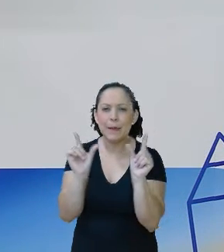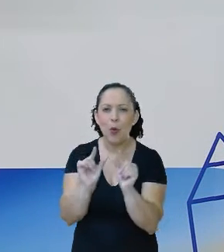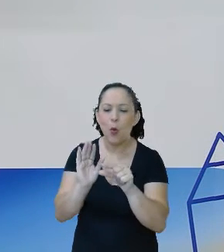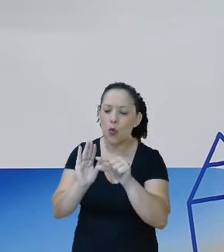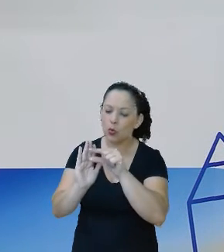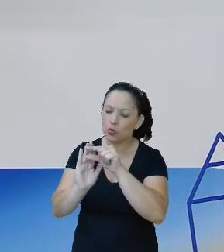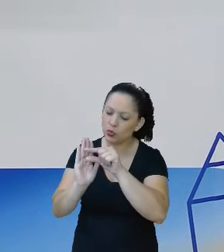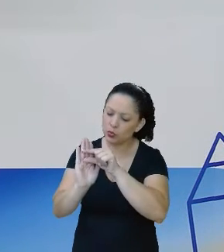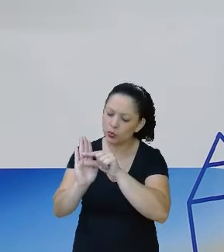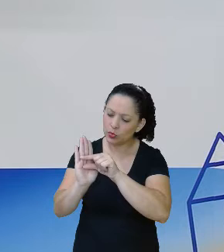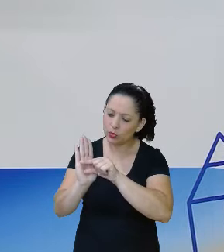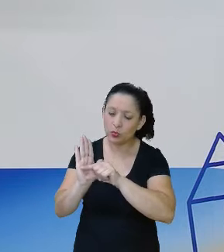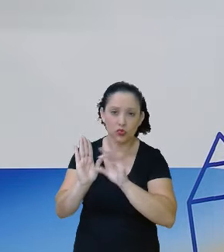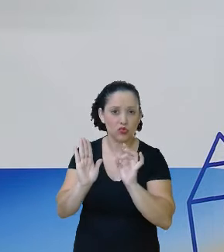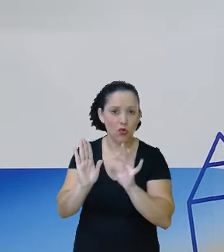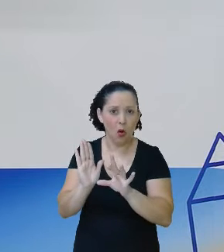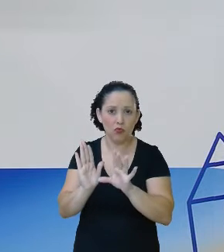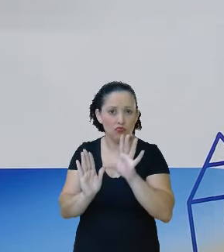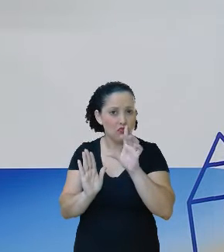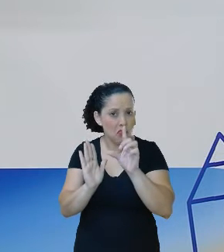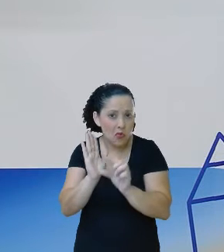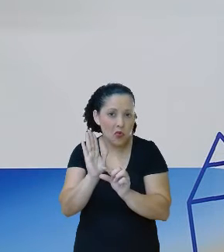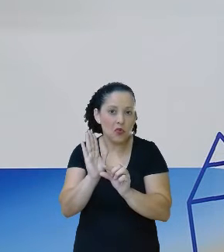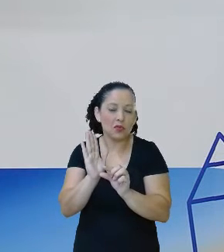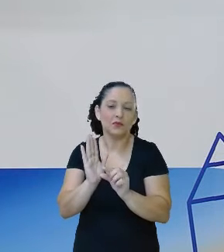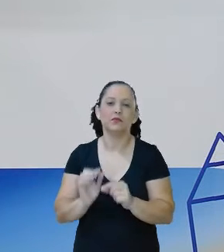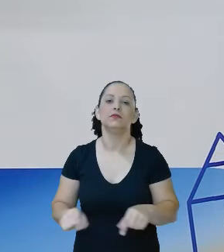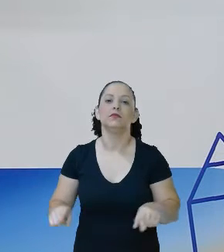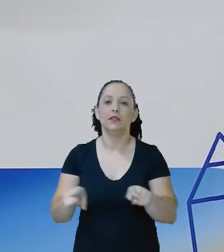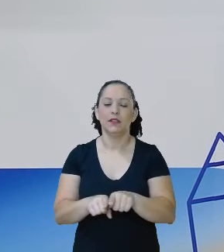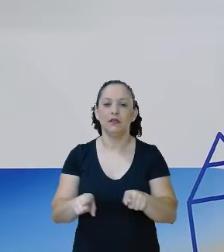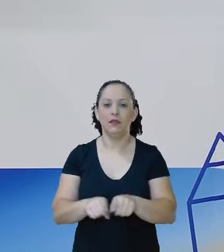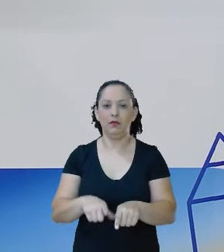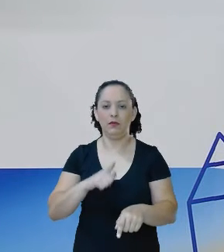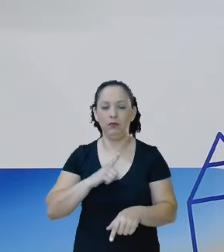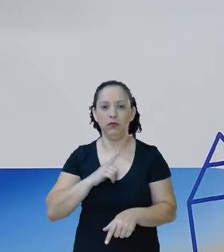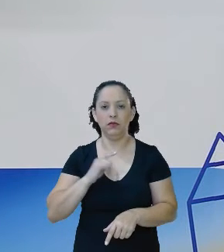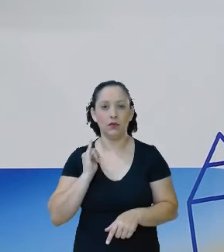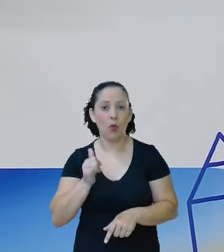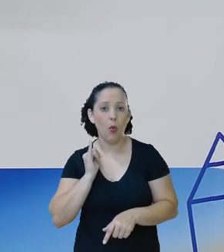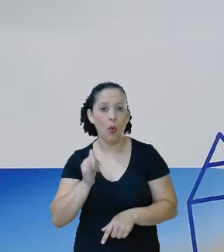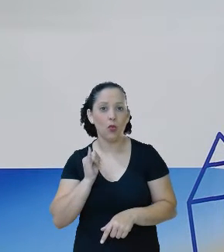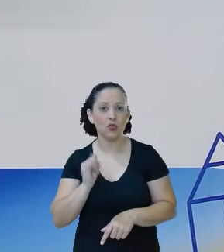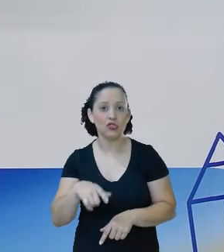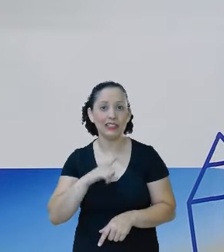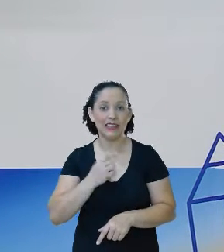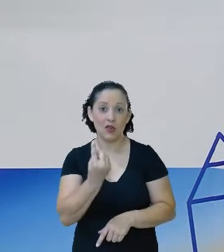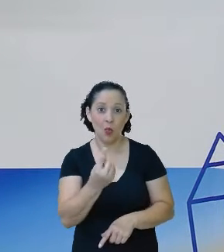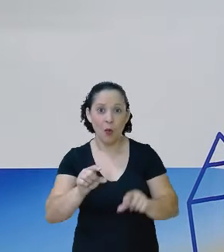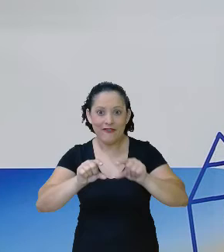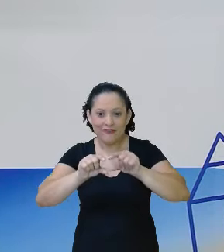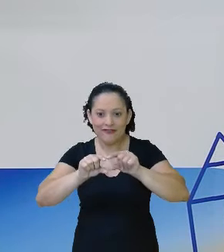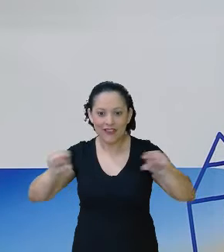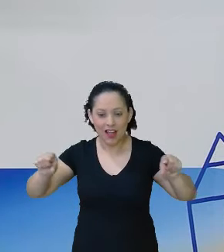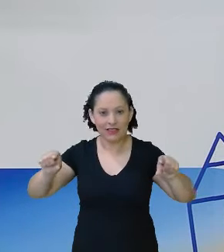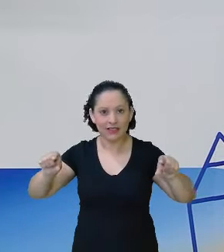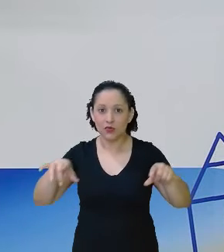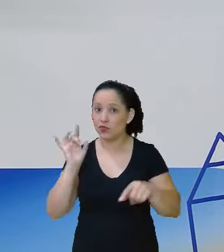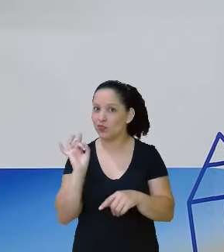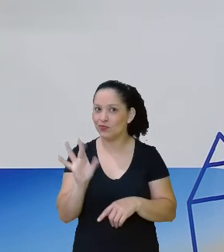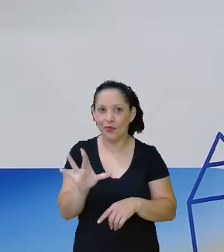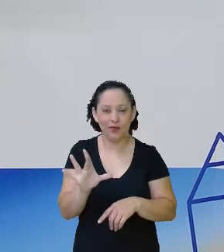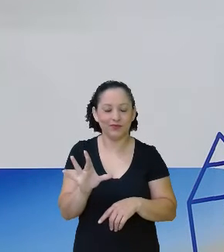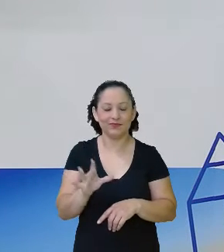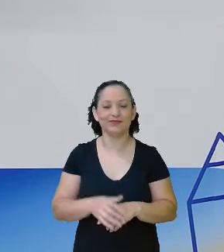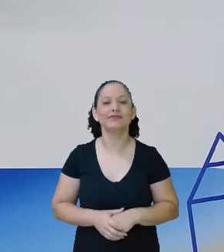mini conto, vimos isso ontem também. Inclusive, existem mini contos que têm apenas uma frase. Então, veja